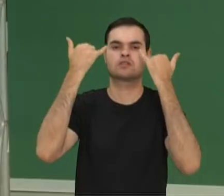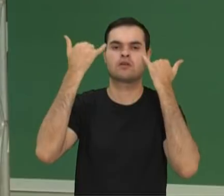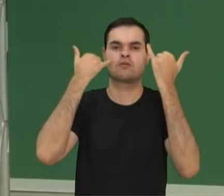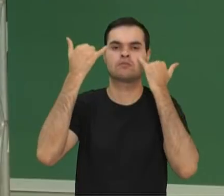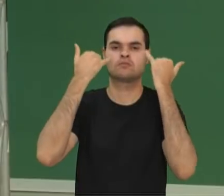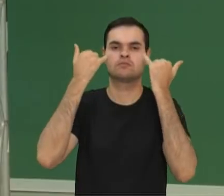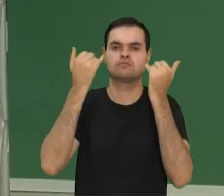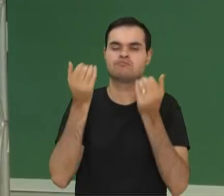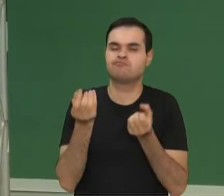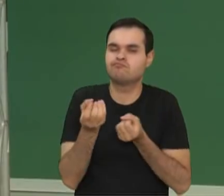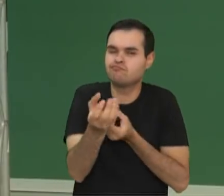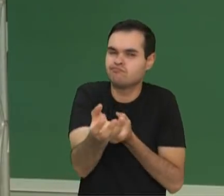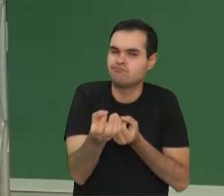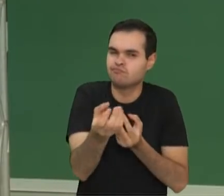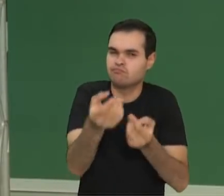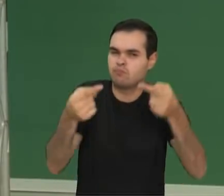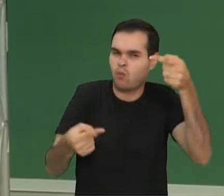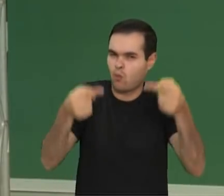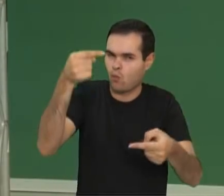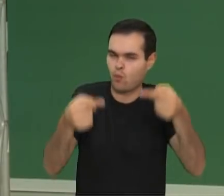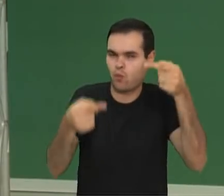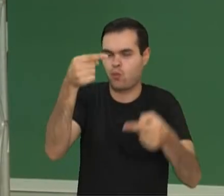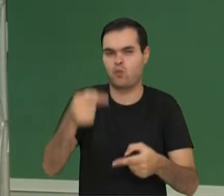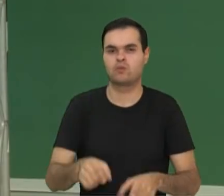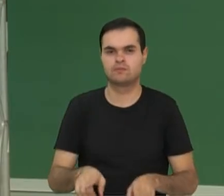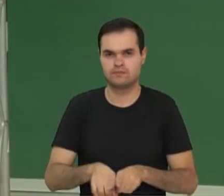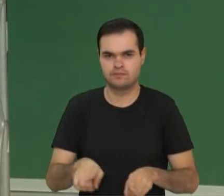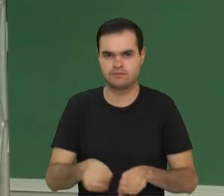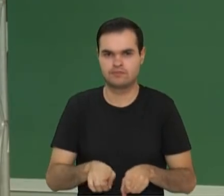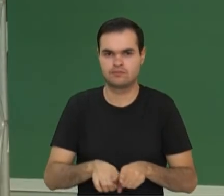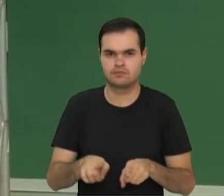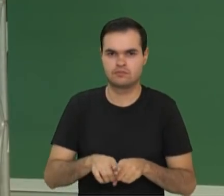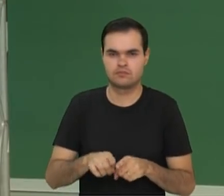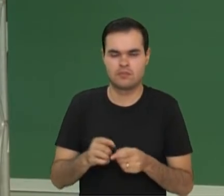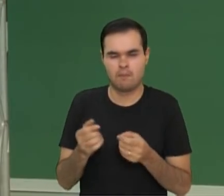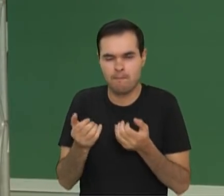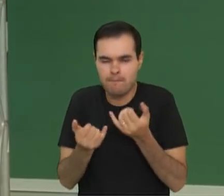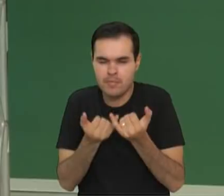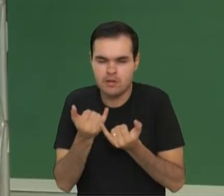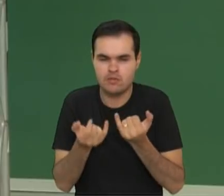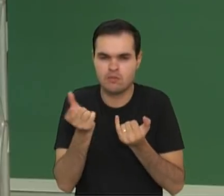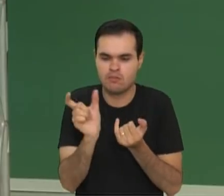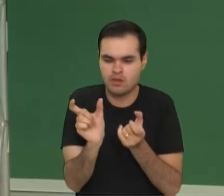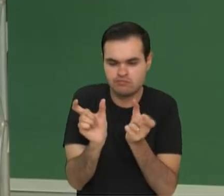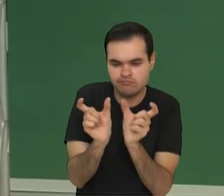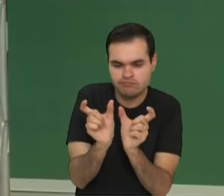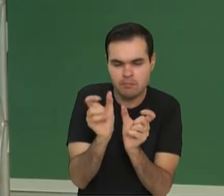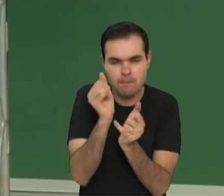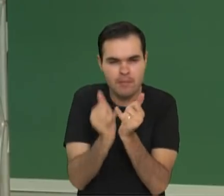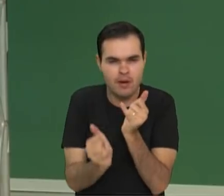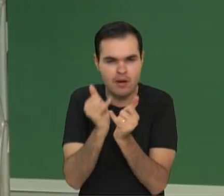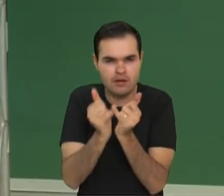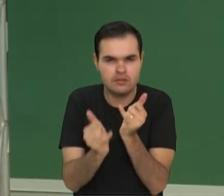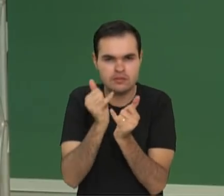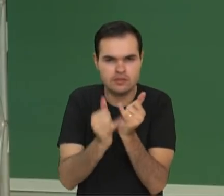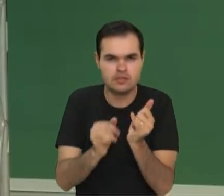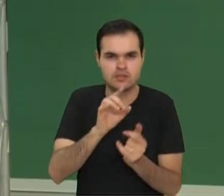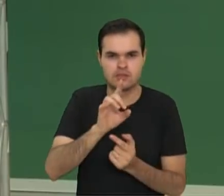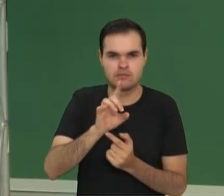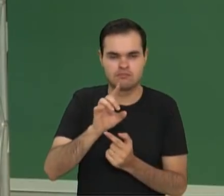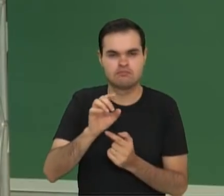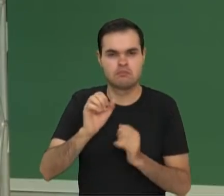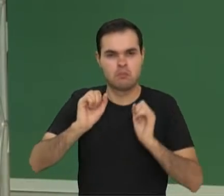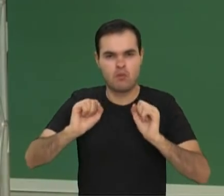querer gerar uma polêmica e pode ter brincado aí com as palavras. as palavras são parecidas, dá até para fazer